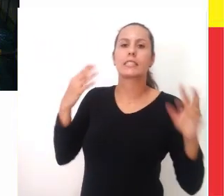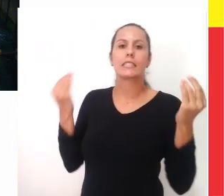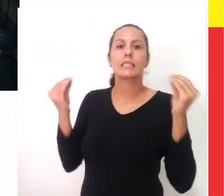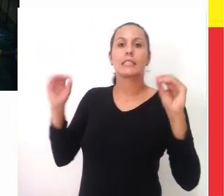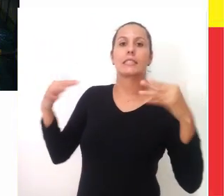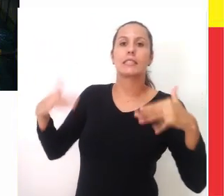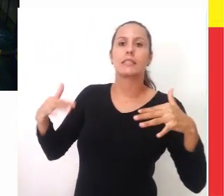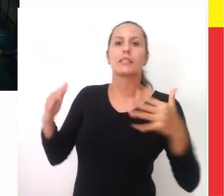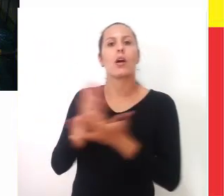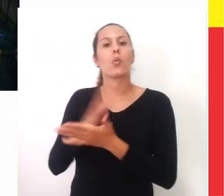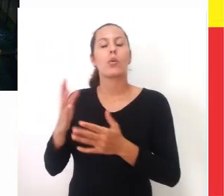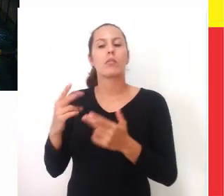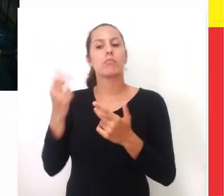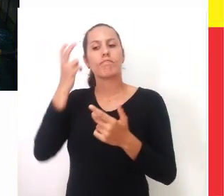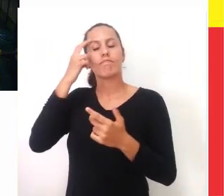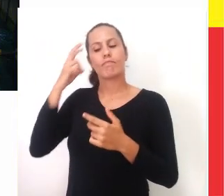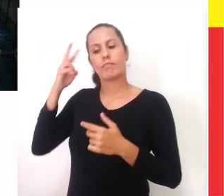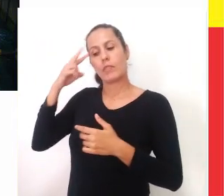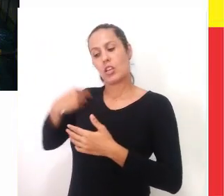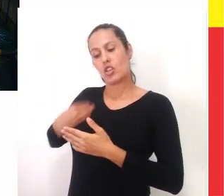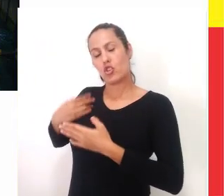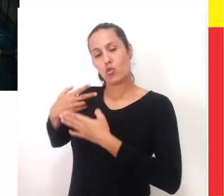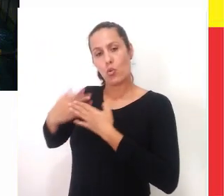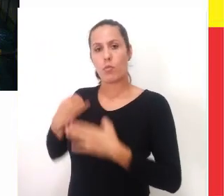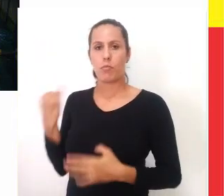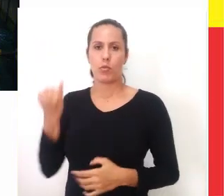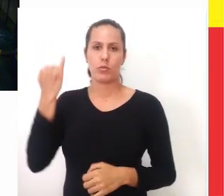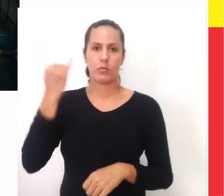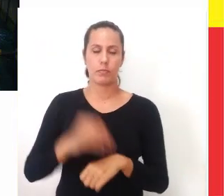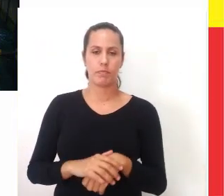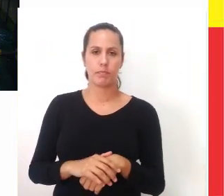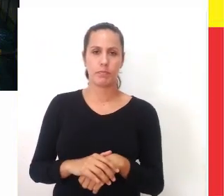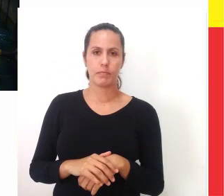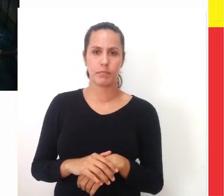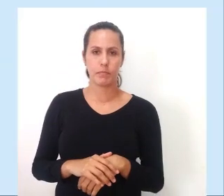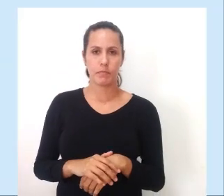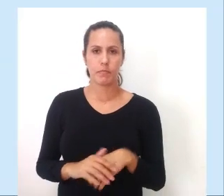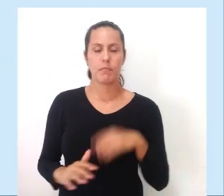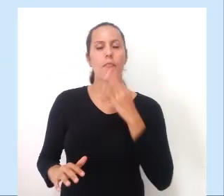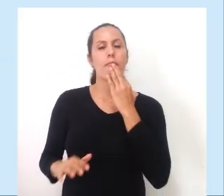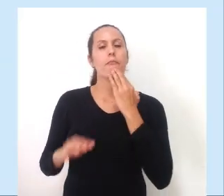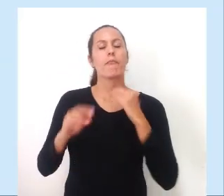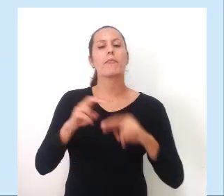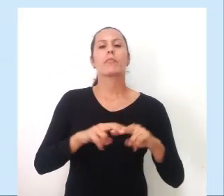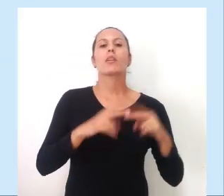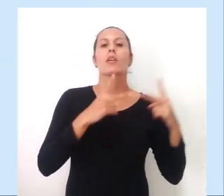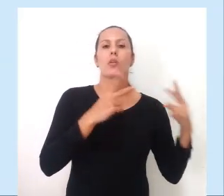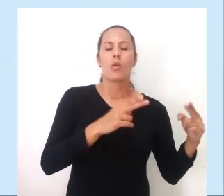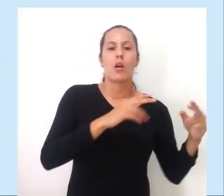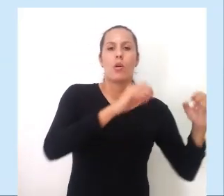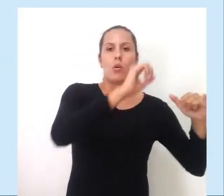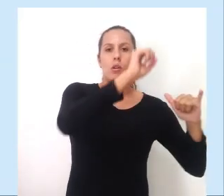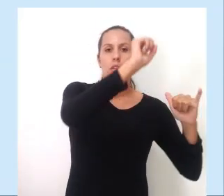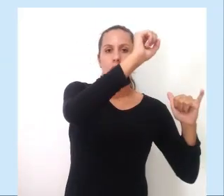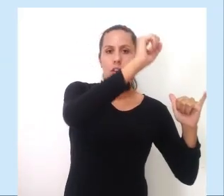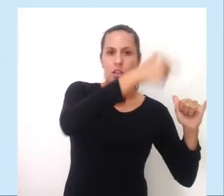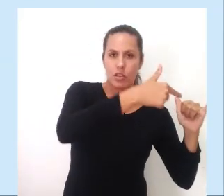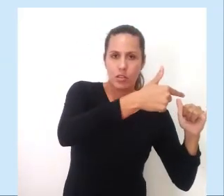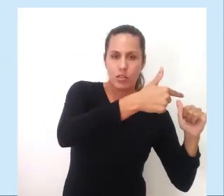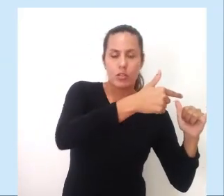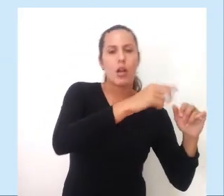históricas ou afetivamente importantes, ok? Assim como a